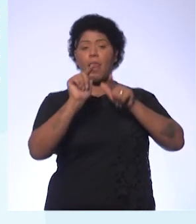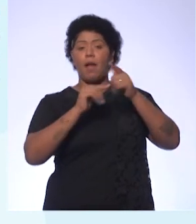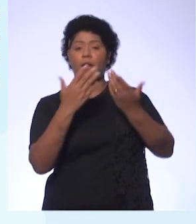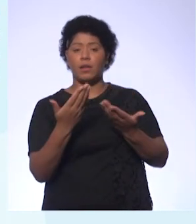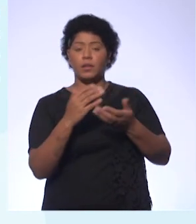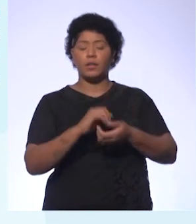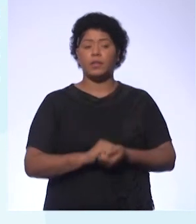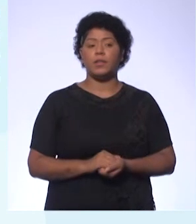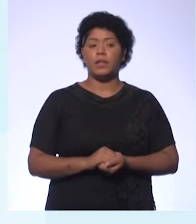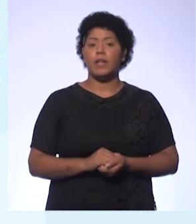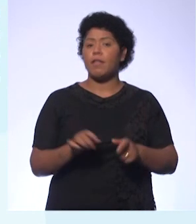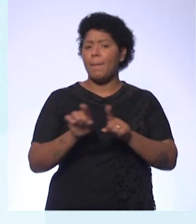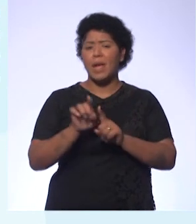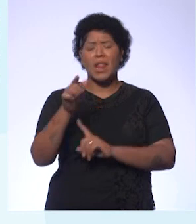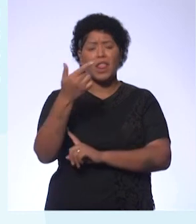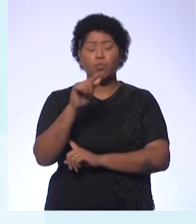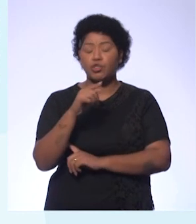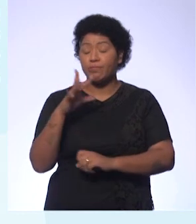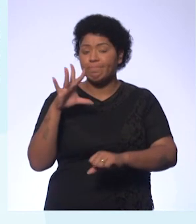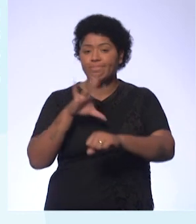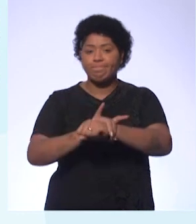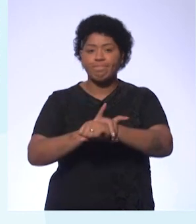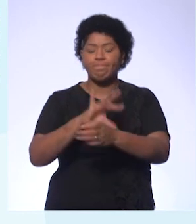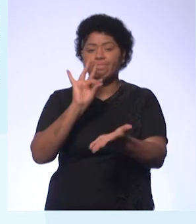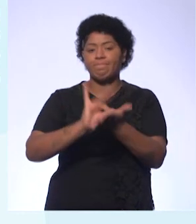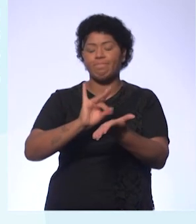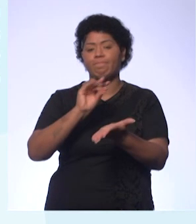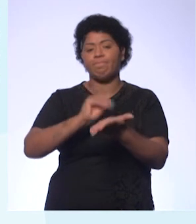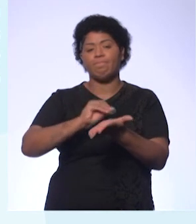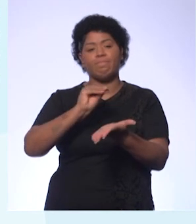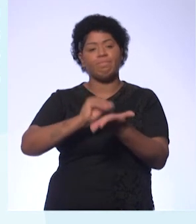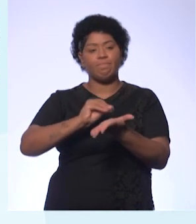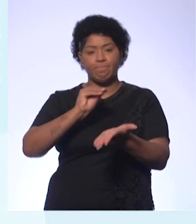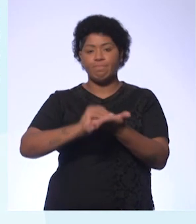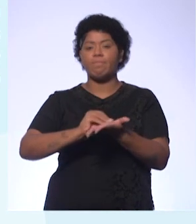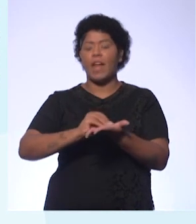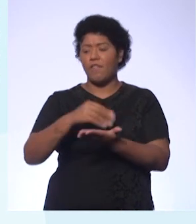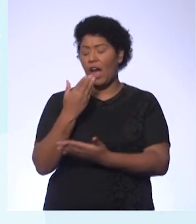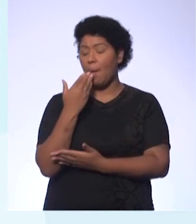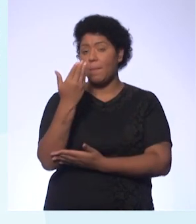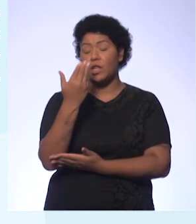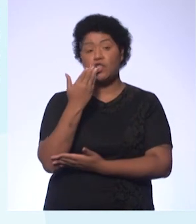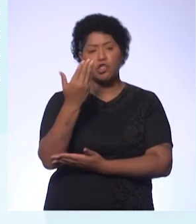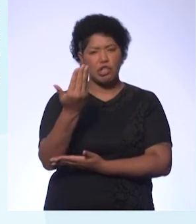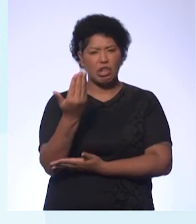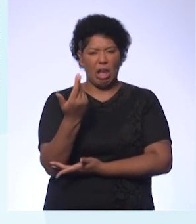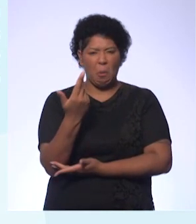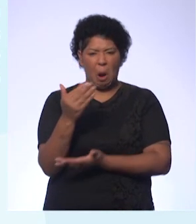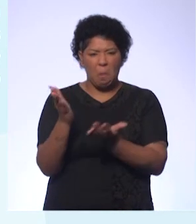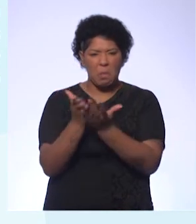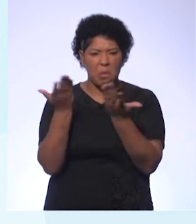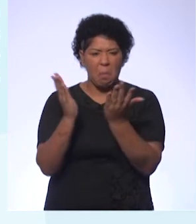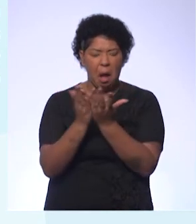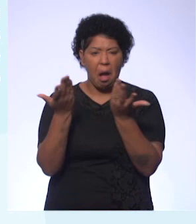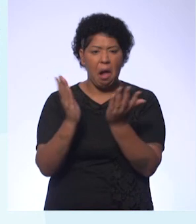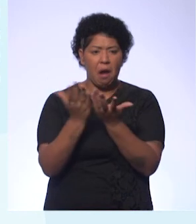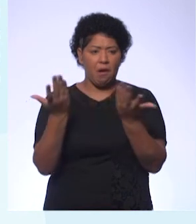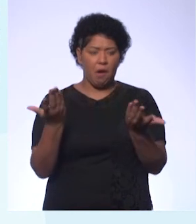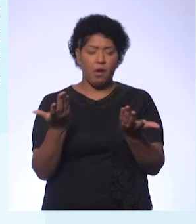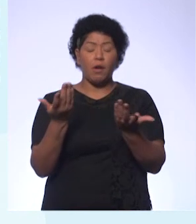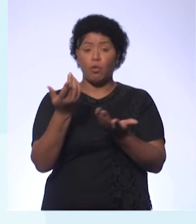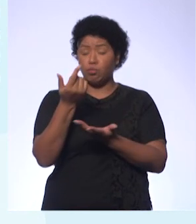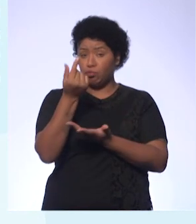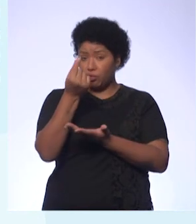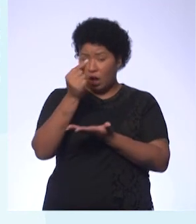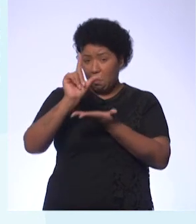nenhuma seguridade social e acabavam dependendo de esmolas. Os salários eram baixos e ainda menores